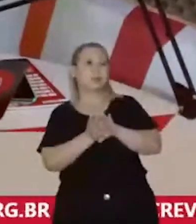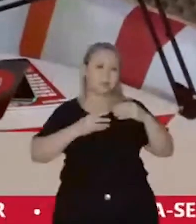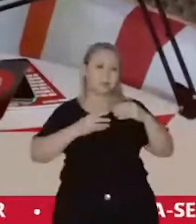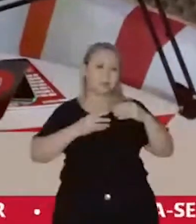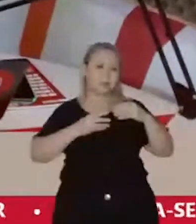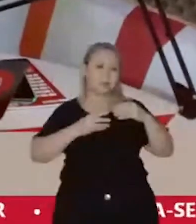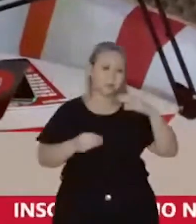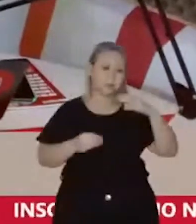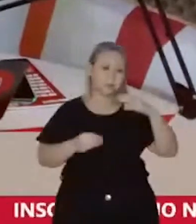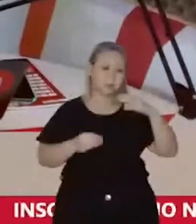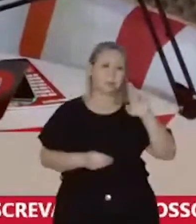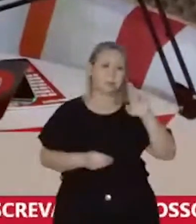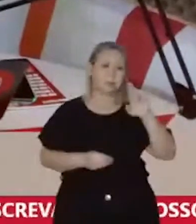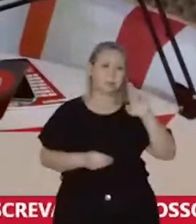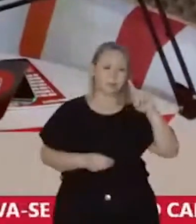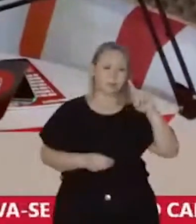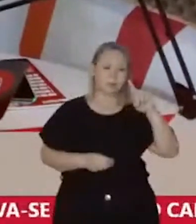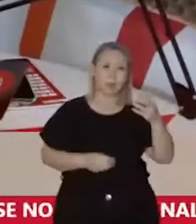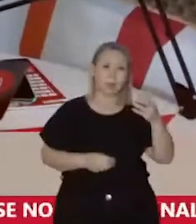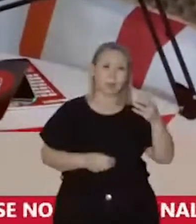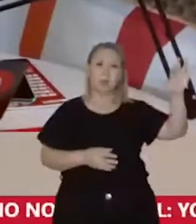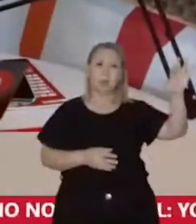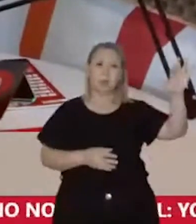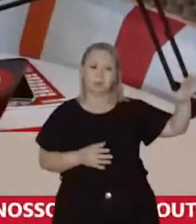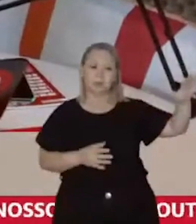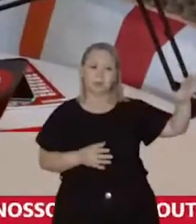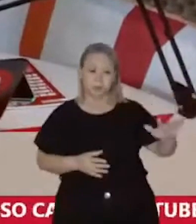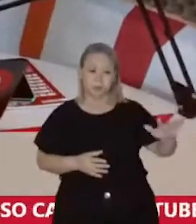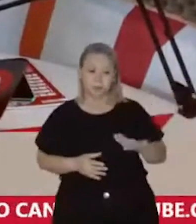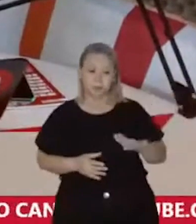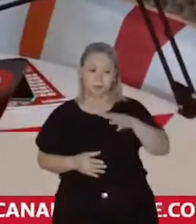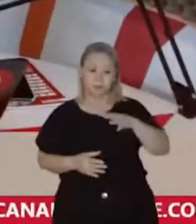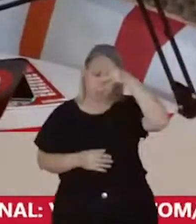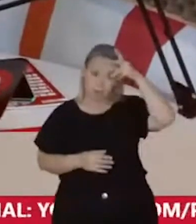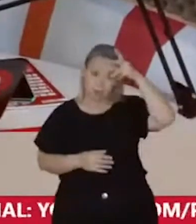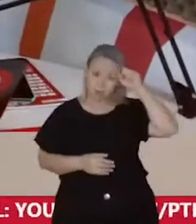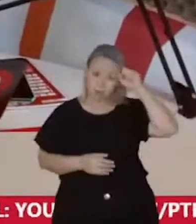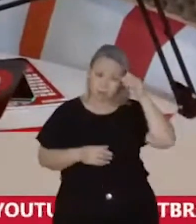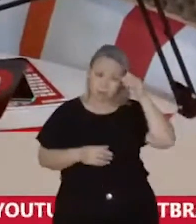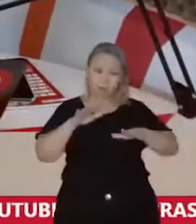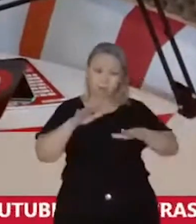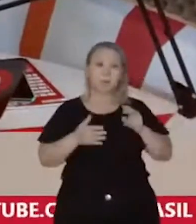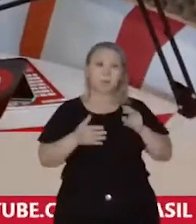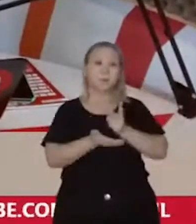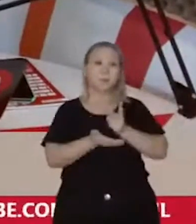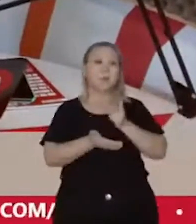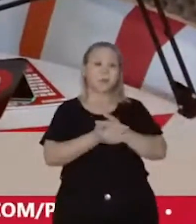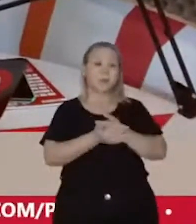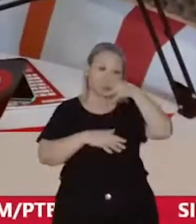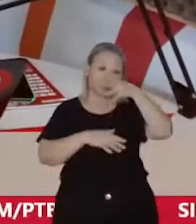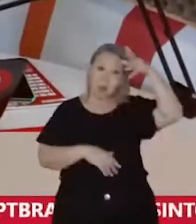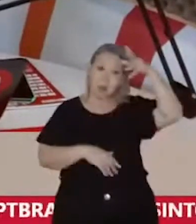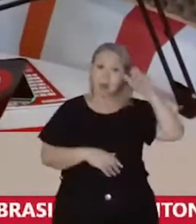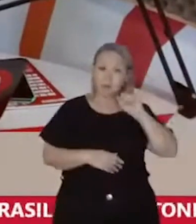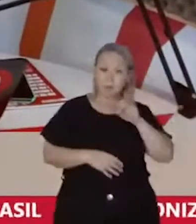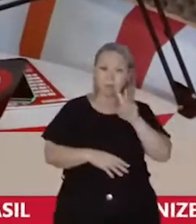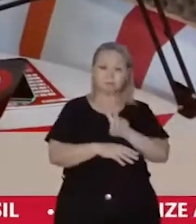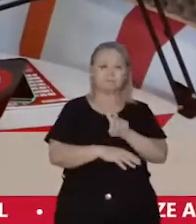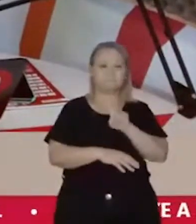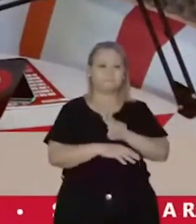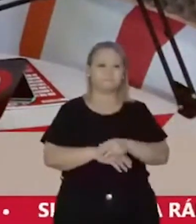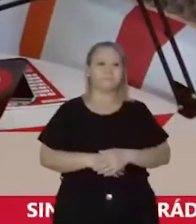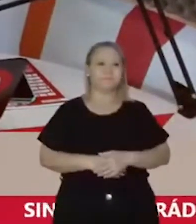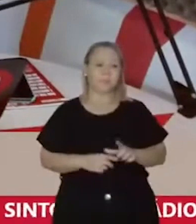rios voadores, que vêm da Amazônia, né? Que depende de manter a Amazônia preservada. Se